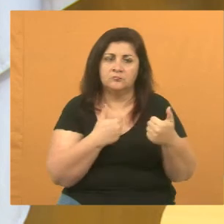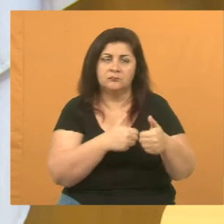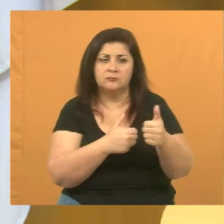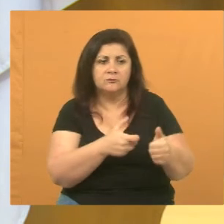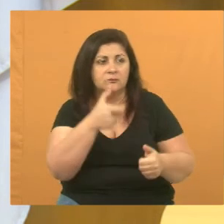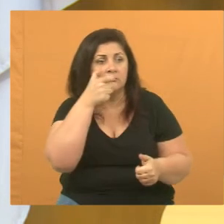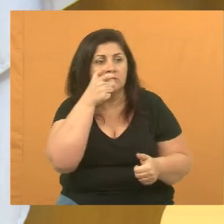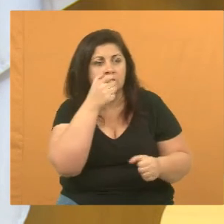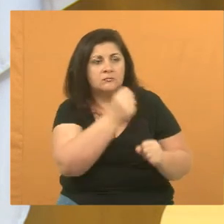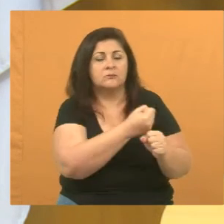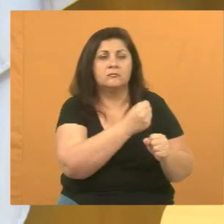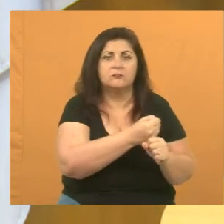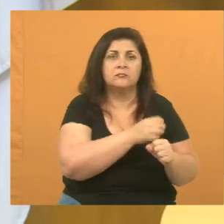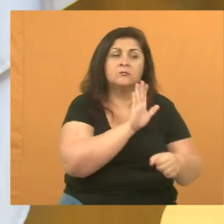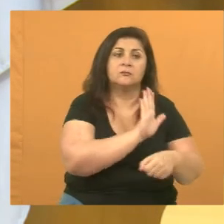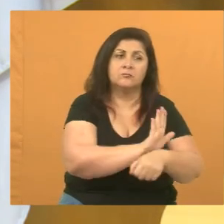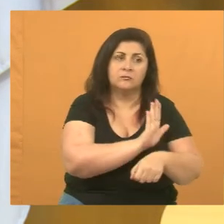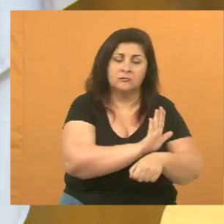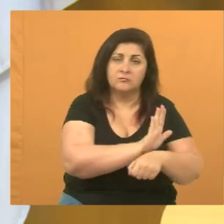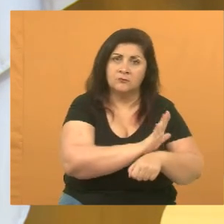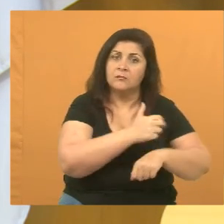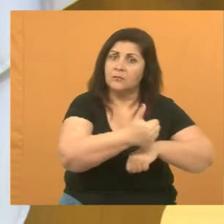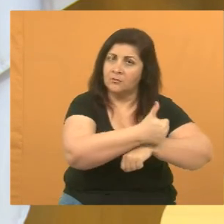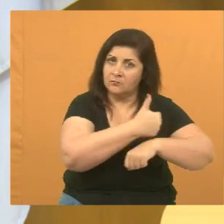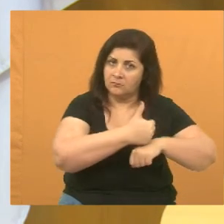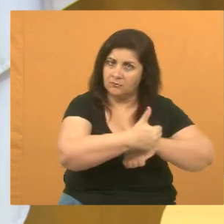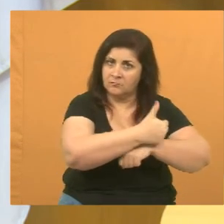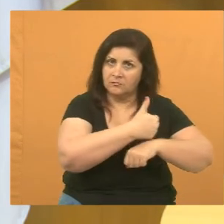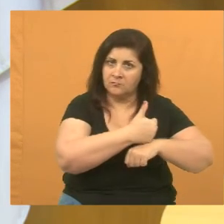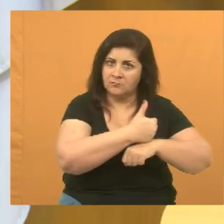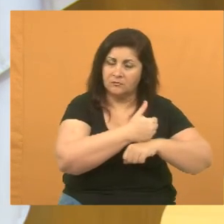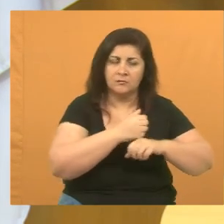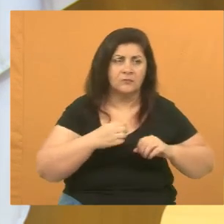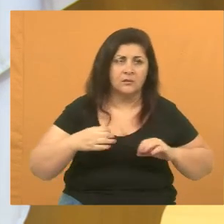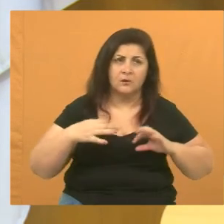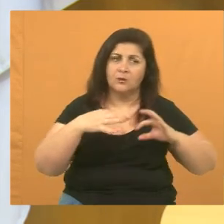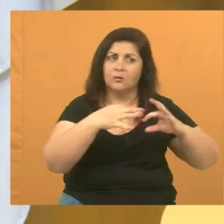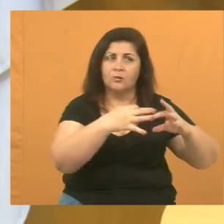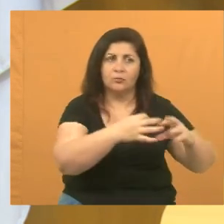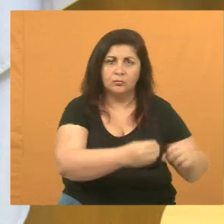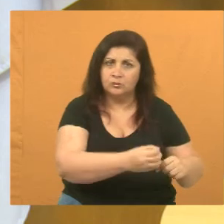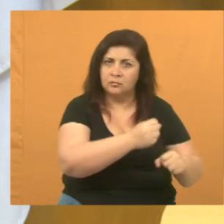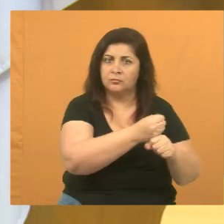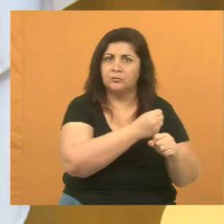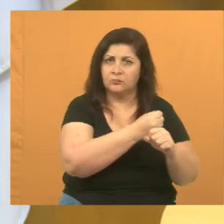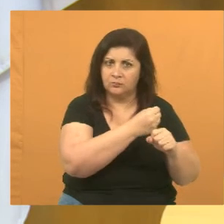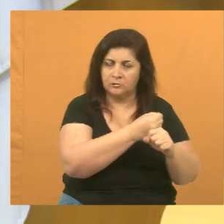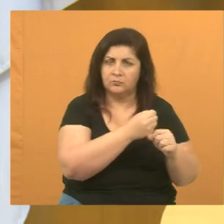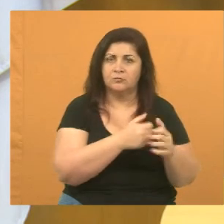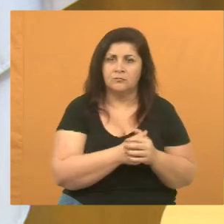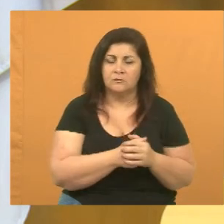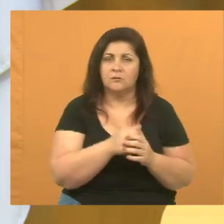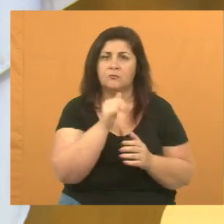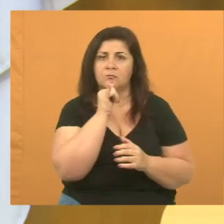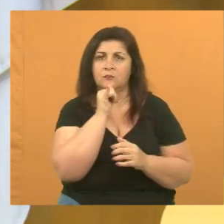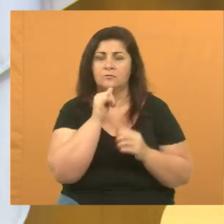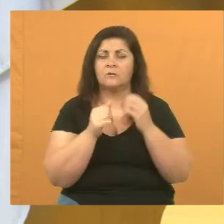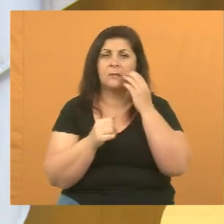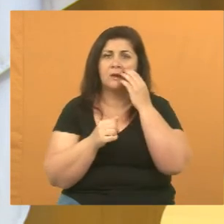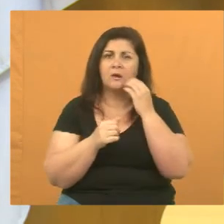obra, prestando assistência especializados com profissionais durante todas as fases da obra, como, por